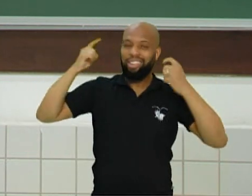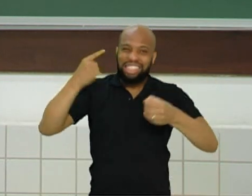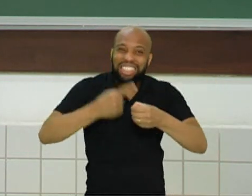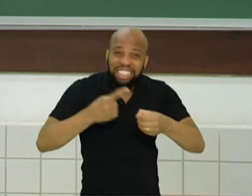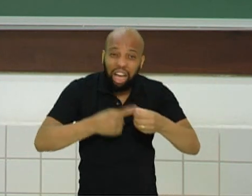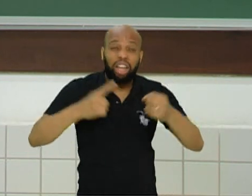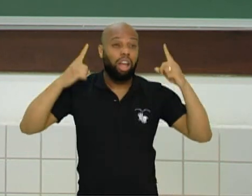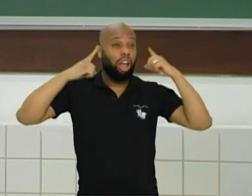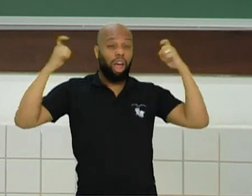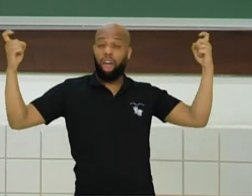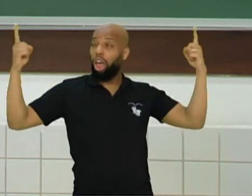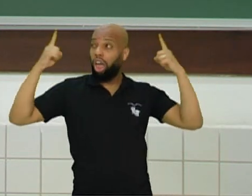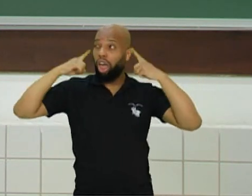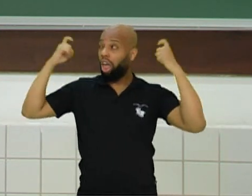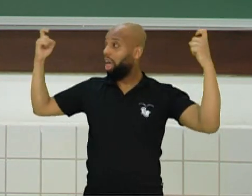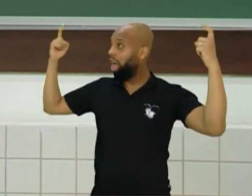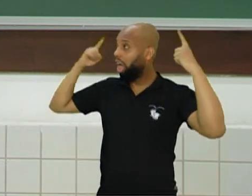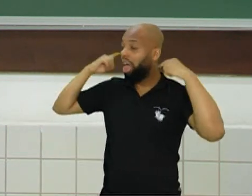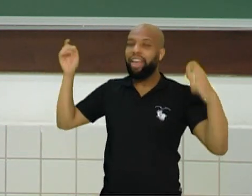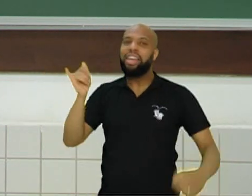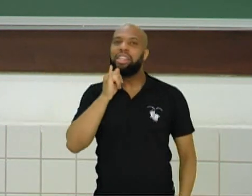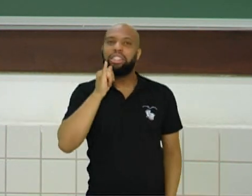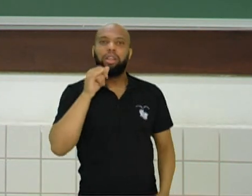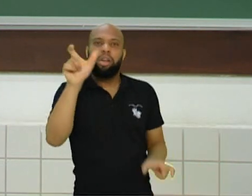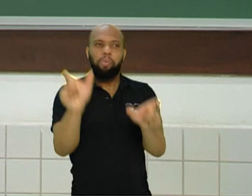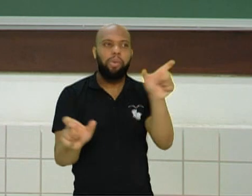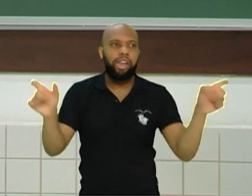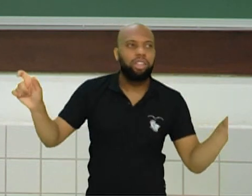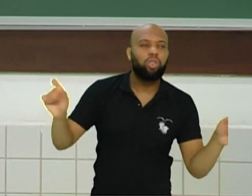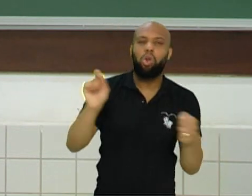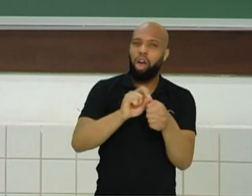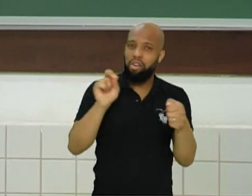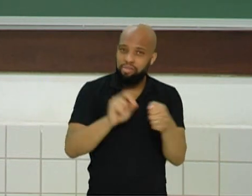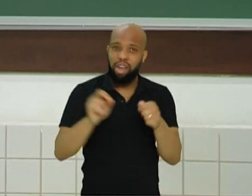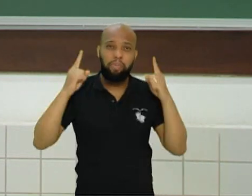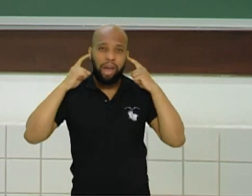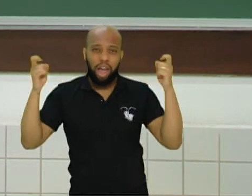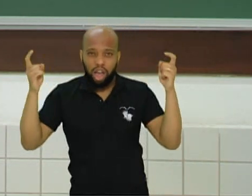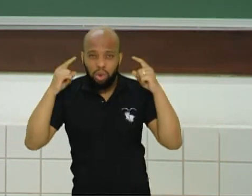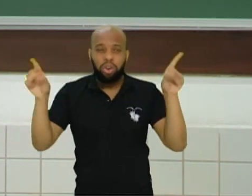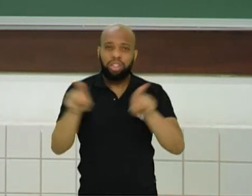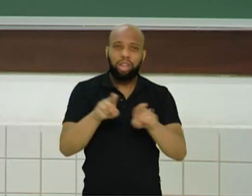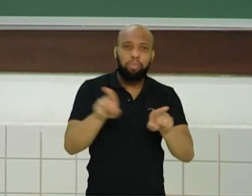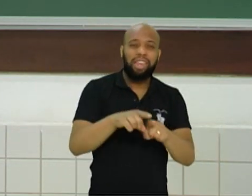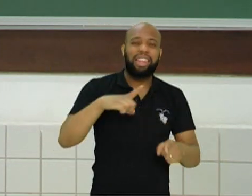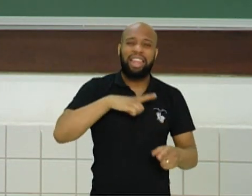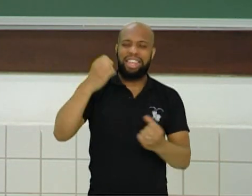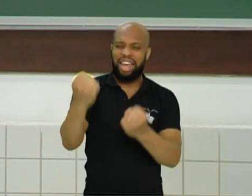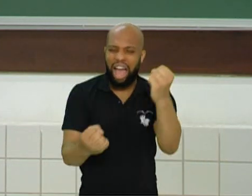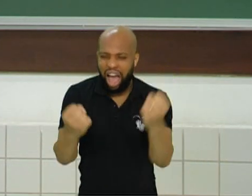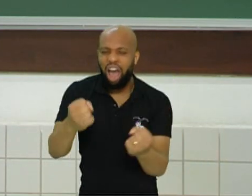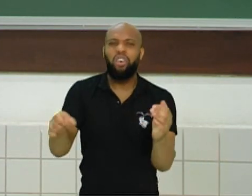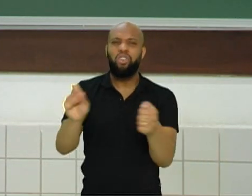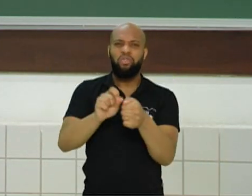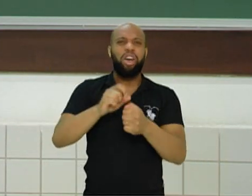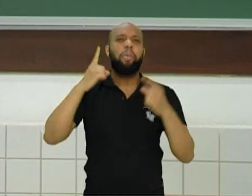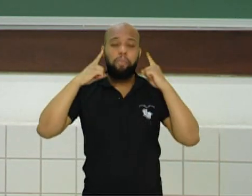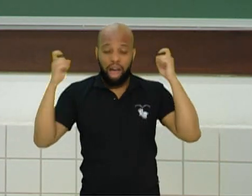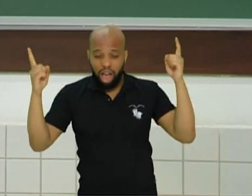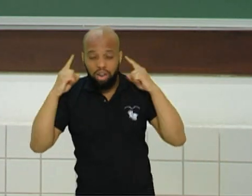bastante barulhentas, né? O barulho das pessoas, que as pessoas produzem, o barulho dos veículos, né?